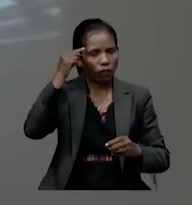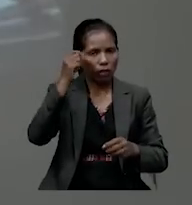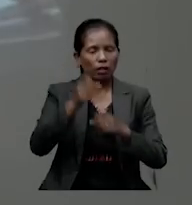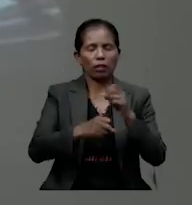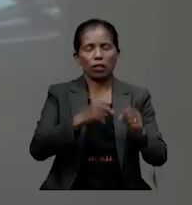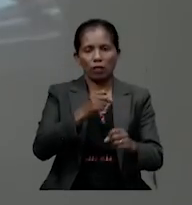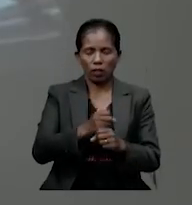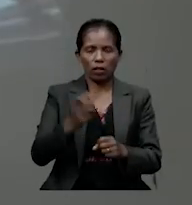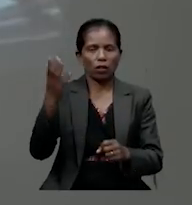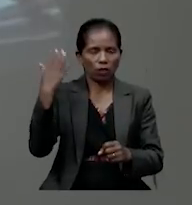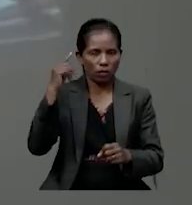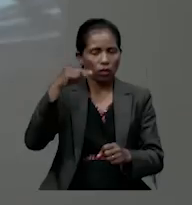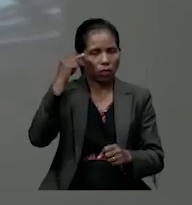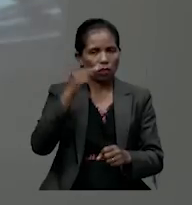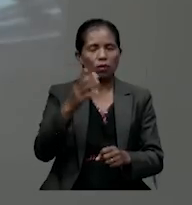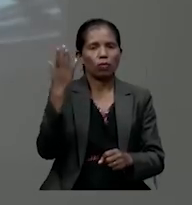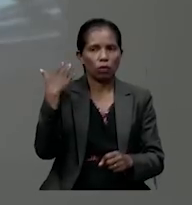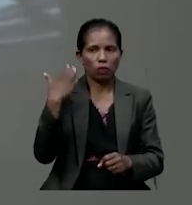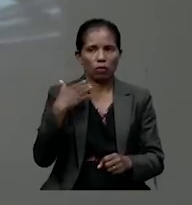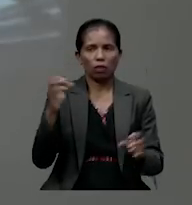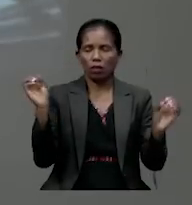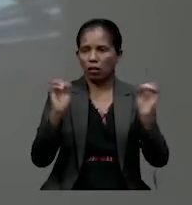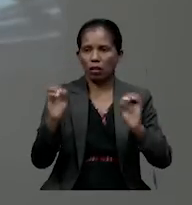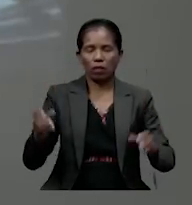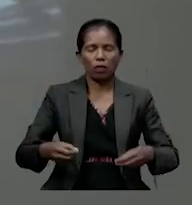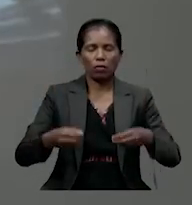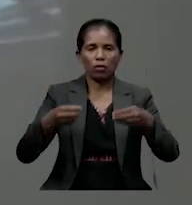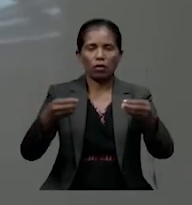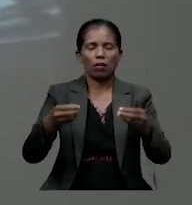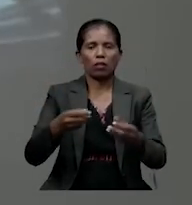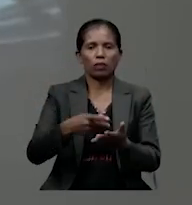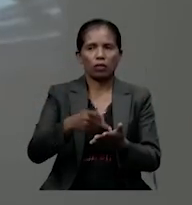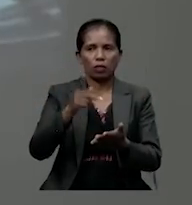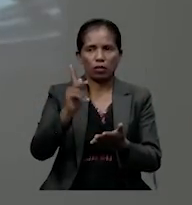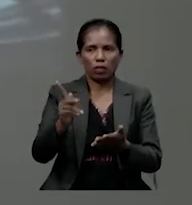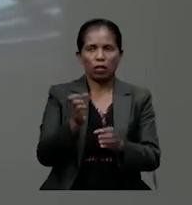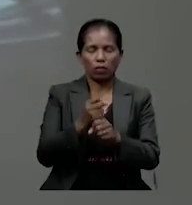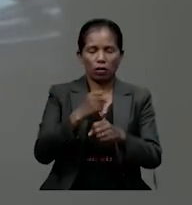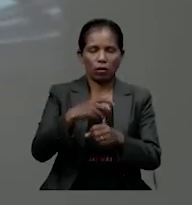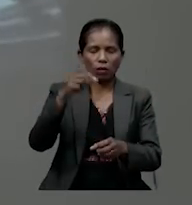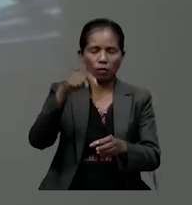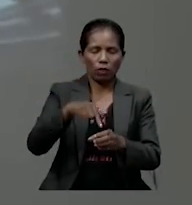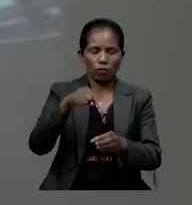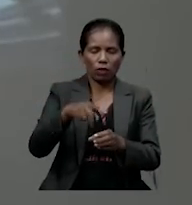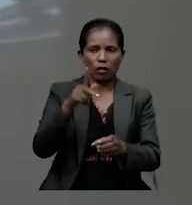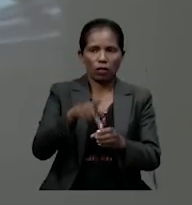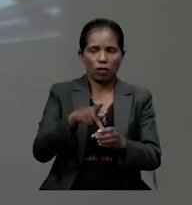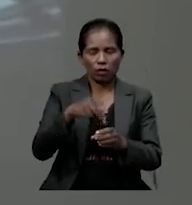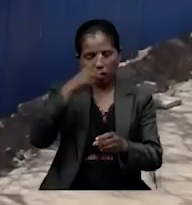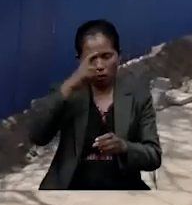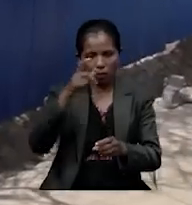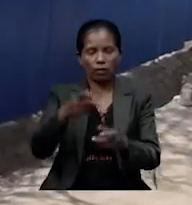hira liuba ia governação anterior lafo atau aluga bahala bomba gasolina tamba deha rai